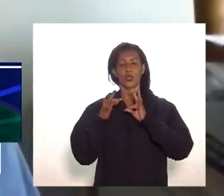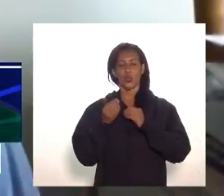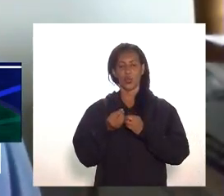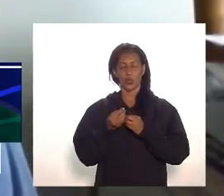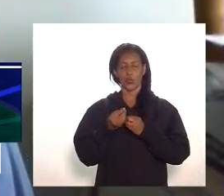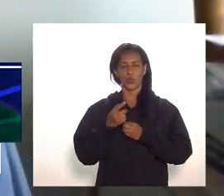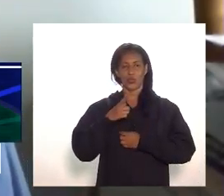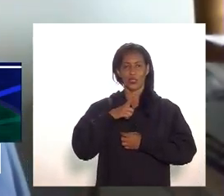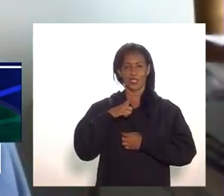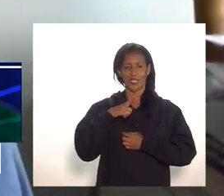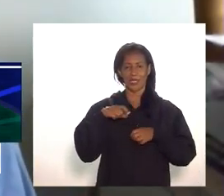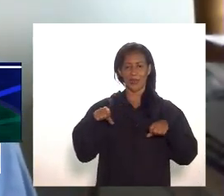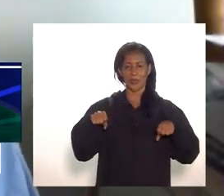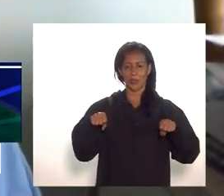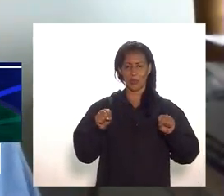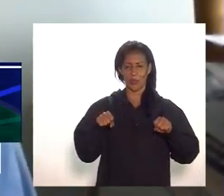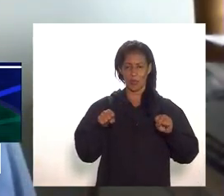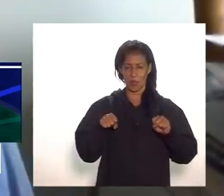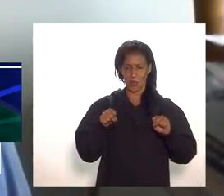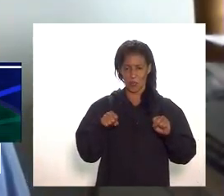motocicleta, seja ela